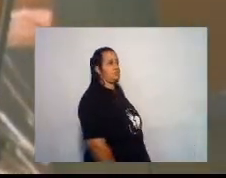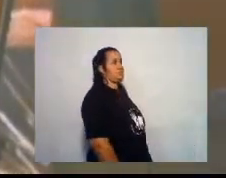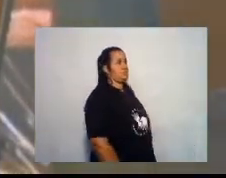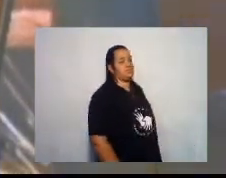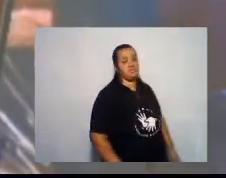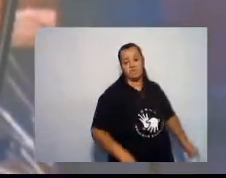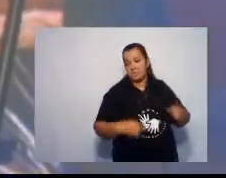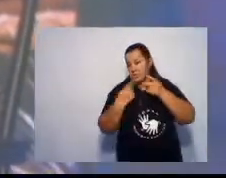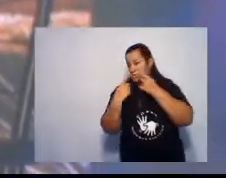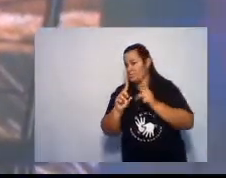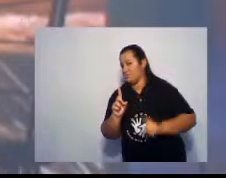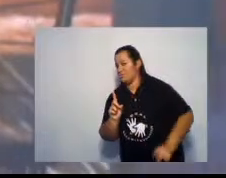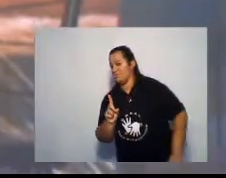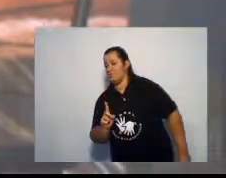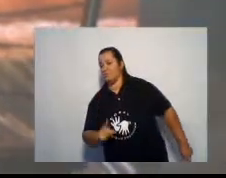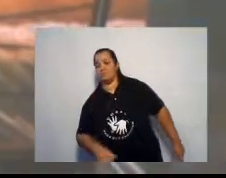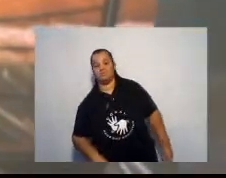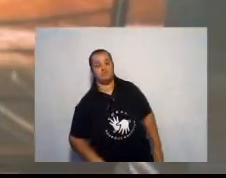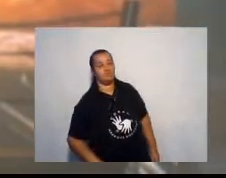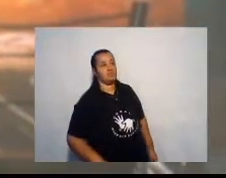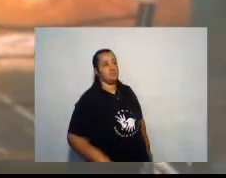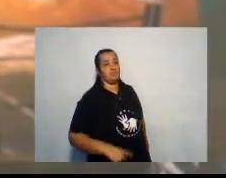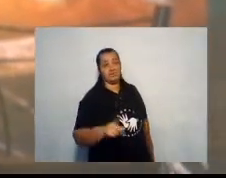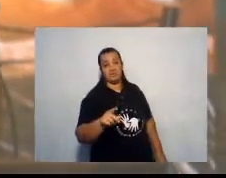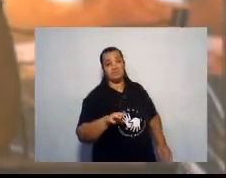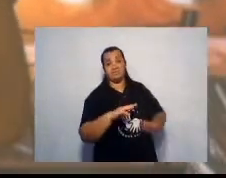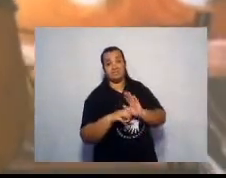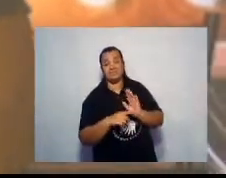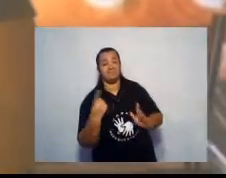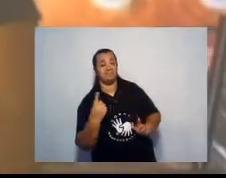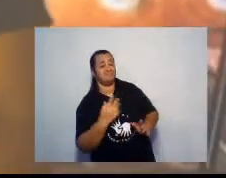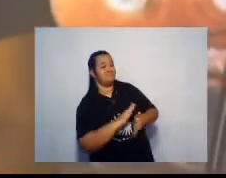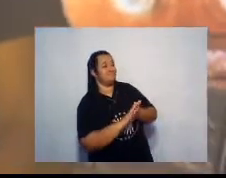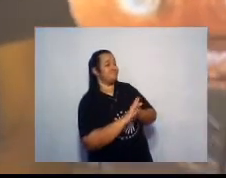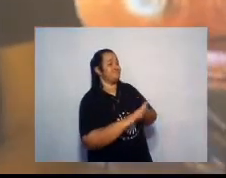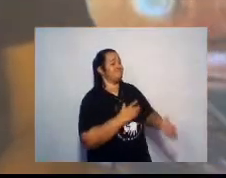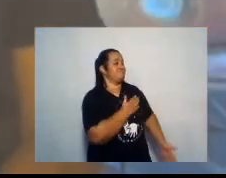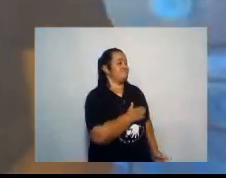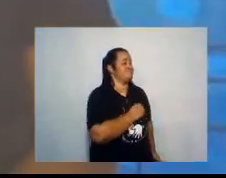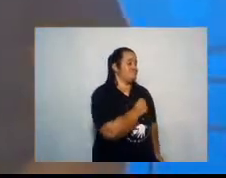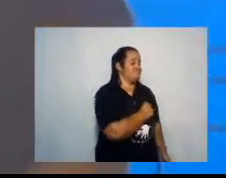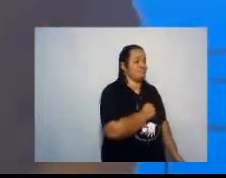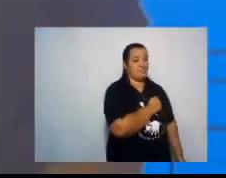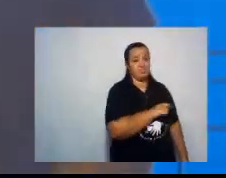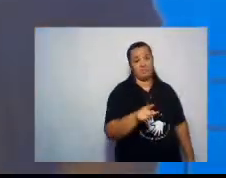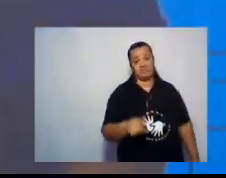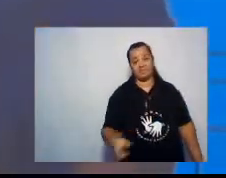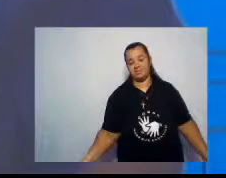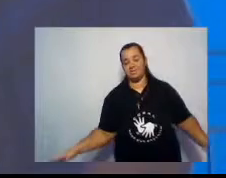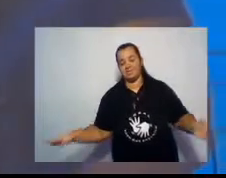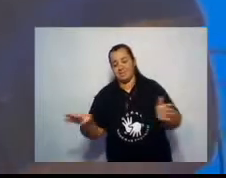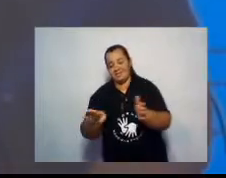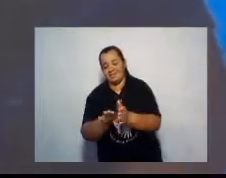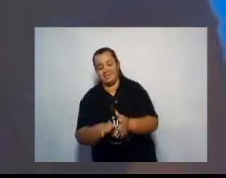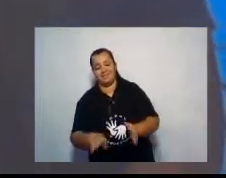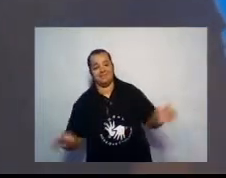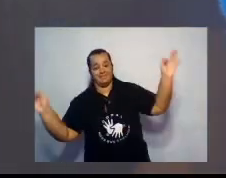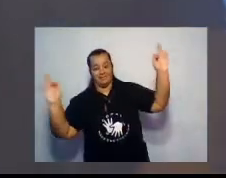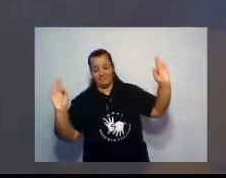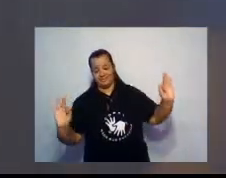negar, eu não vou negar, sem você tudo é saudade, você